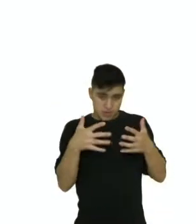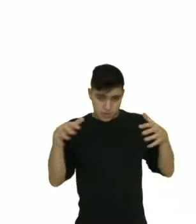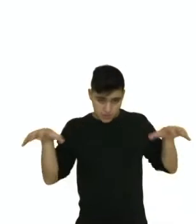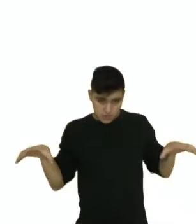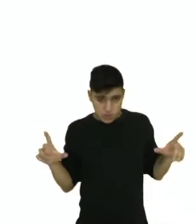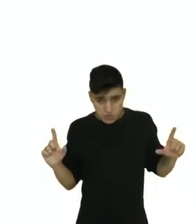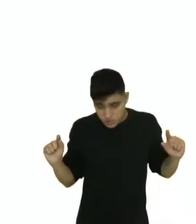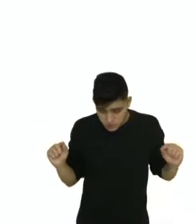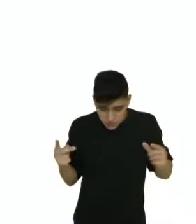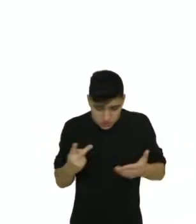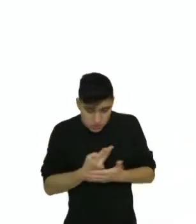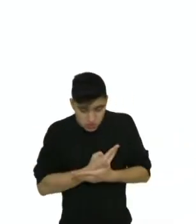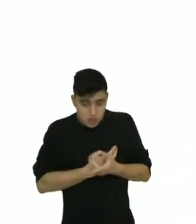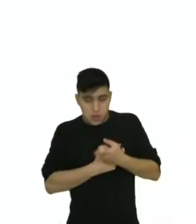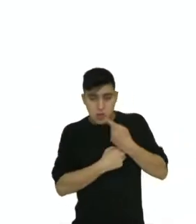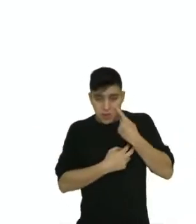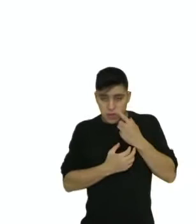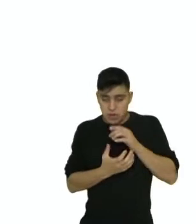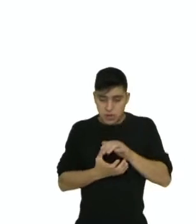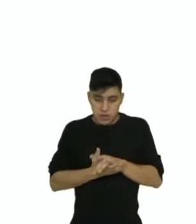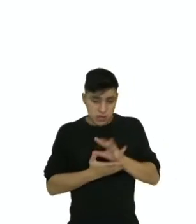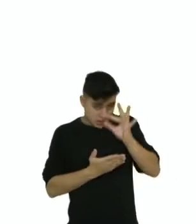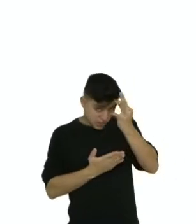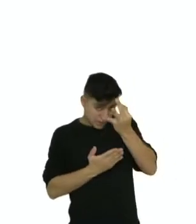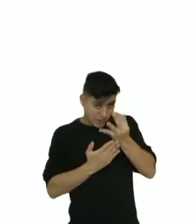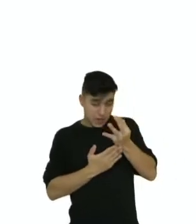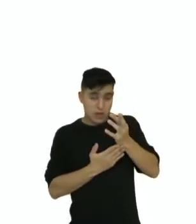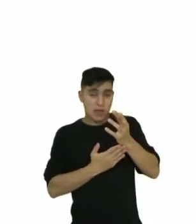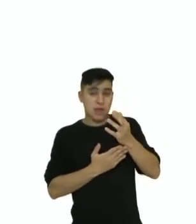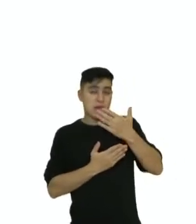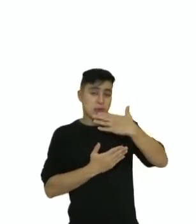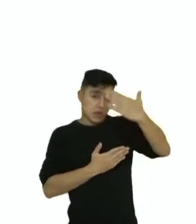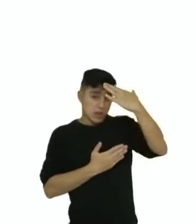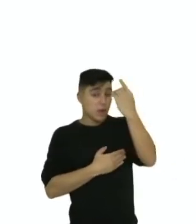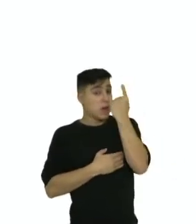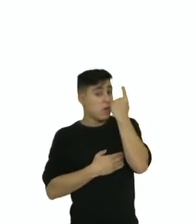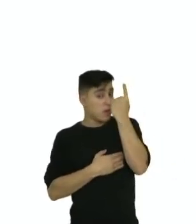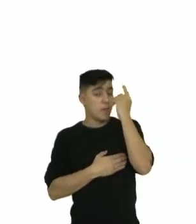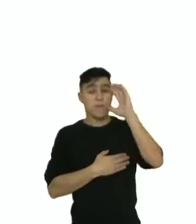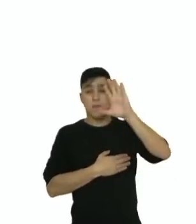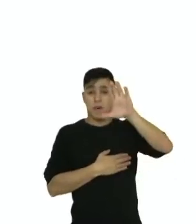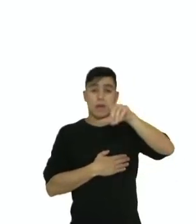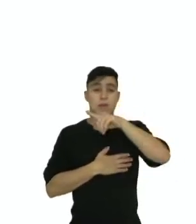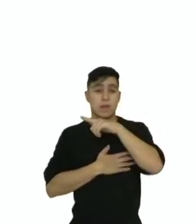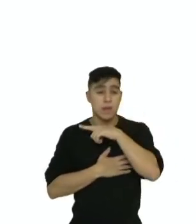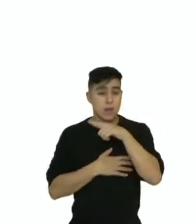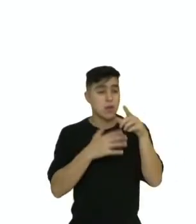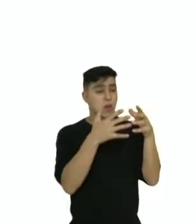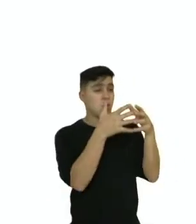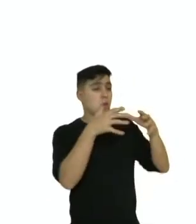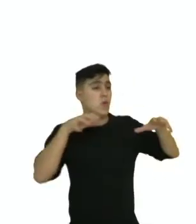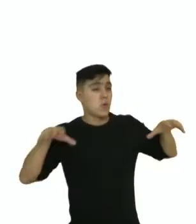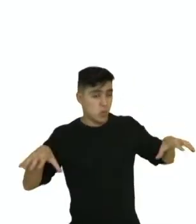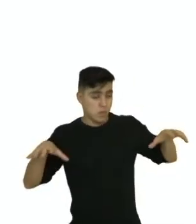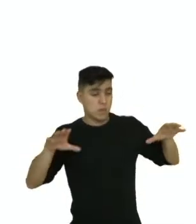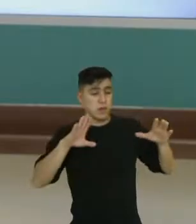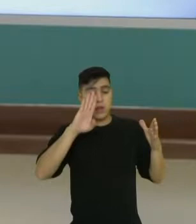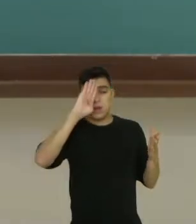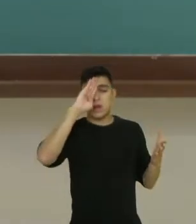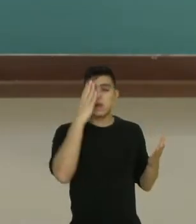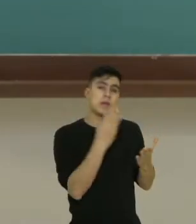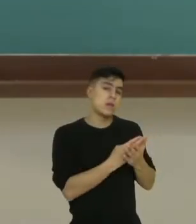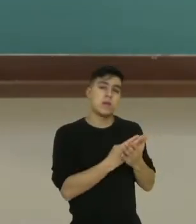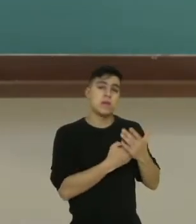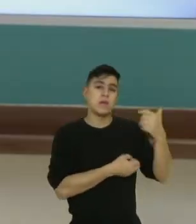que aconteceu foi o seguinte: a fé islâmica é única, ok, mas nós temos um grupo que acredita que o chefe,